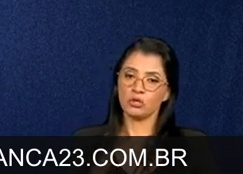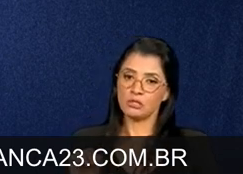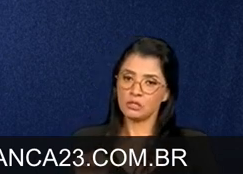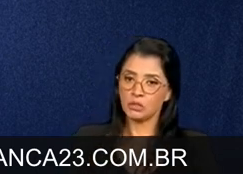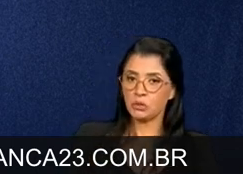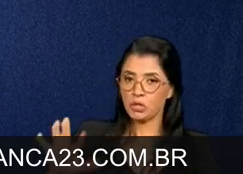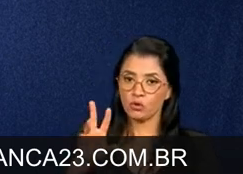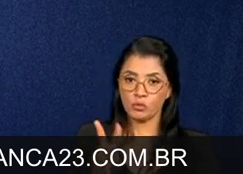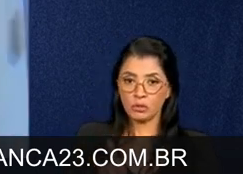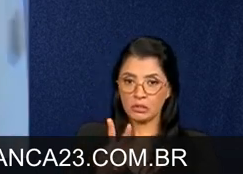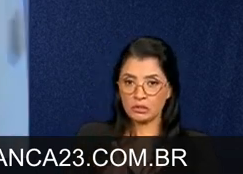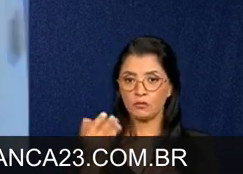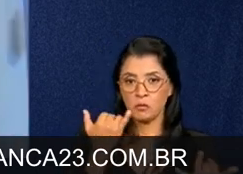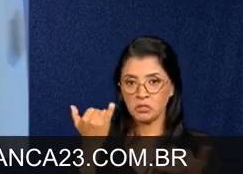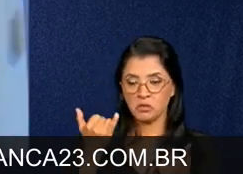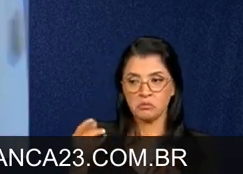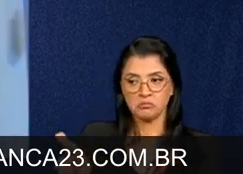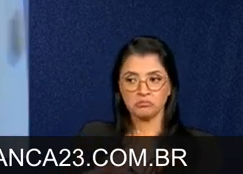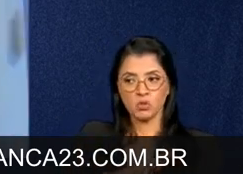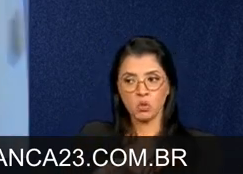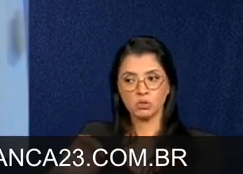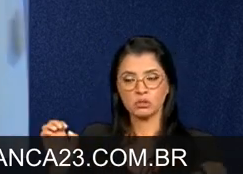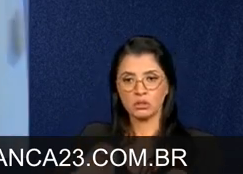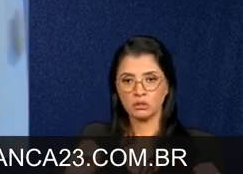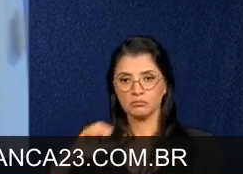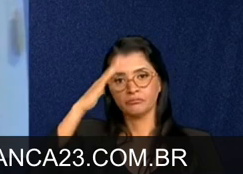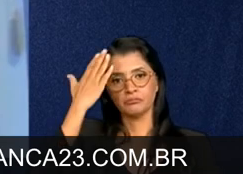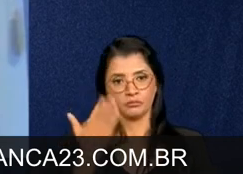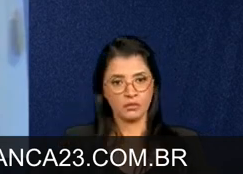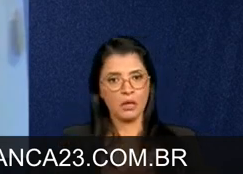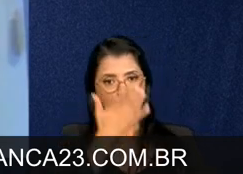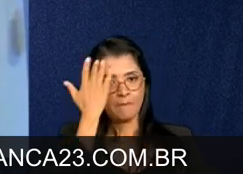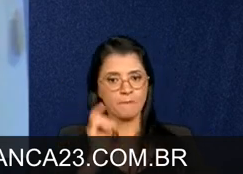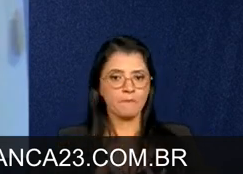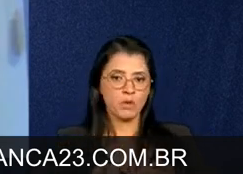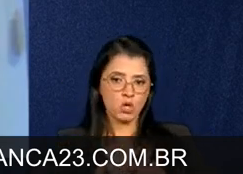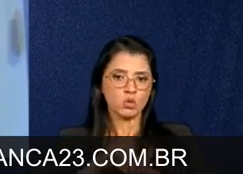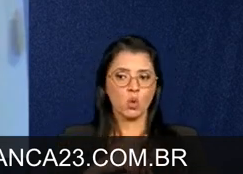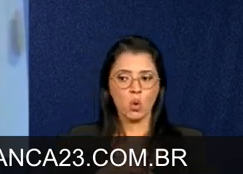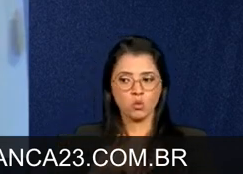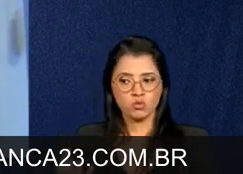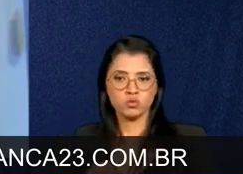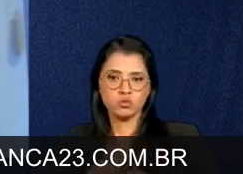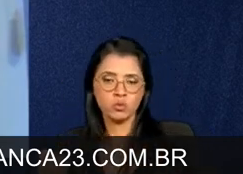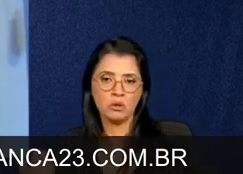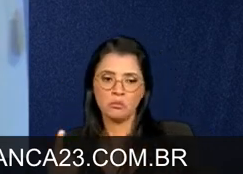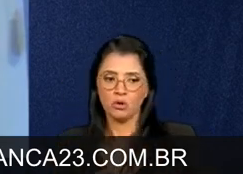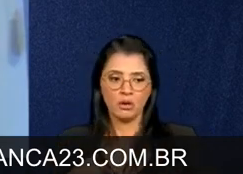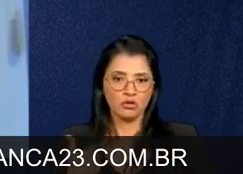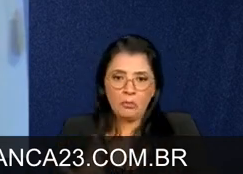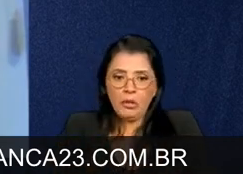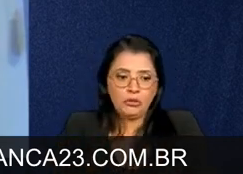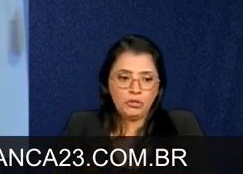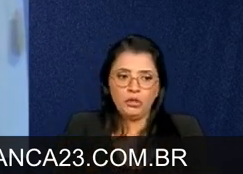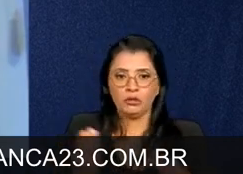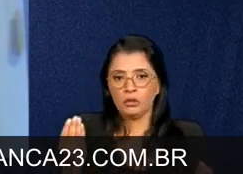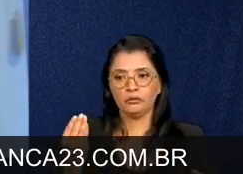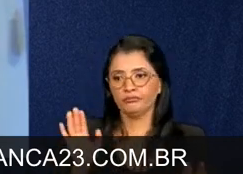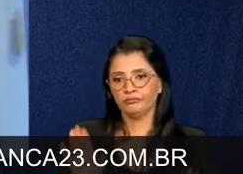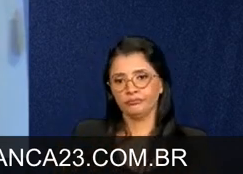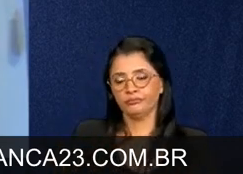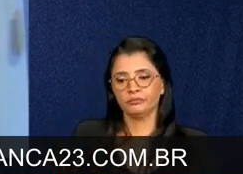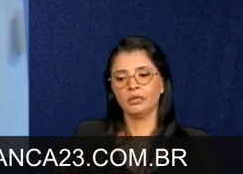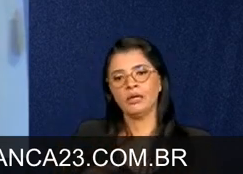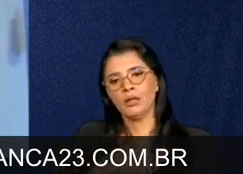não teve resposta. Eu acredito que muitas pessoas tenham dado esses dados, porque, tipo assim, eu não tenho mais nada a perder. Entendeu? Quando as